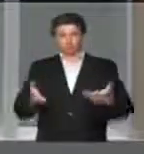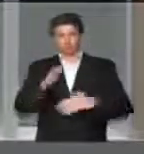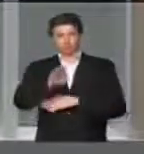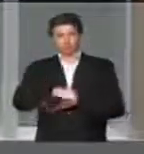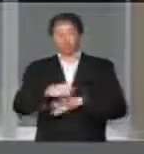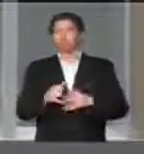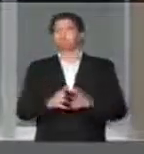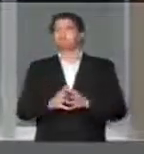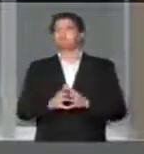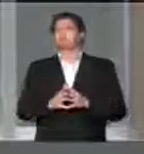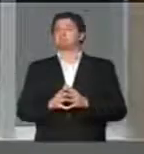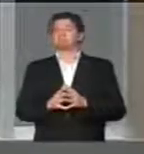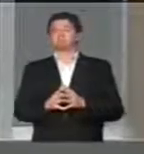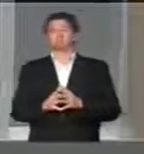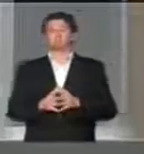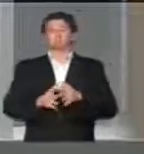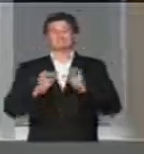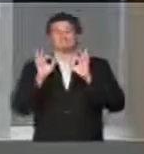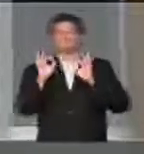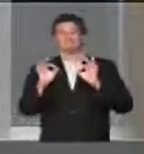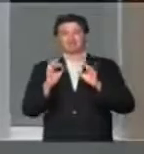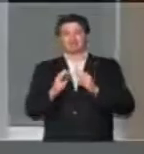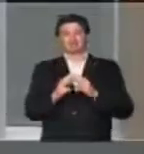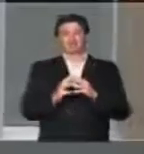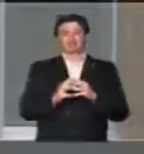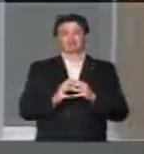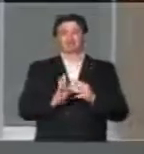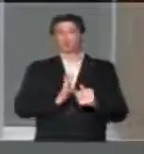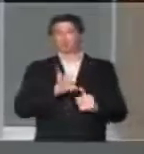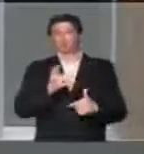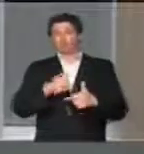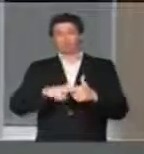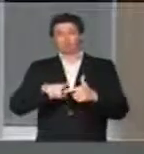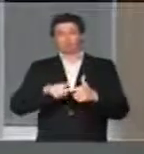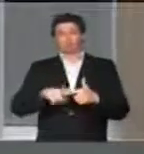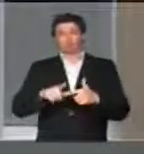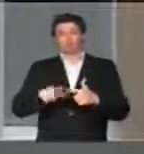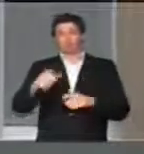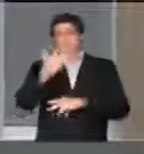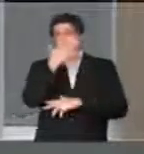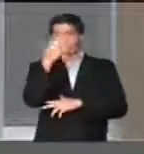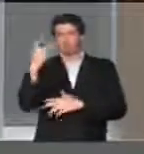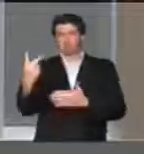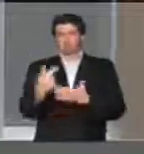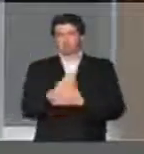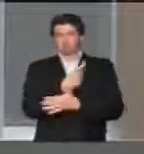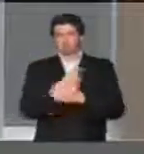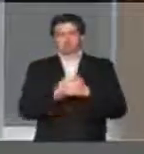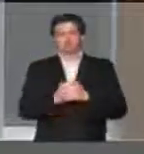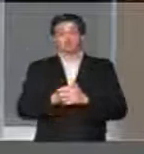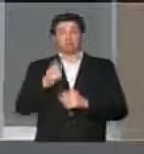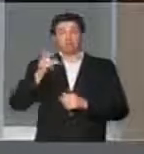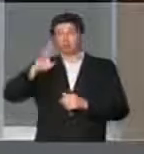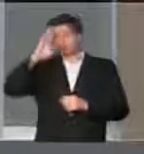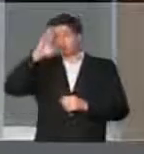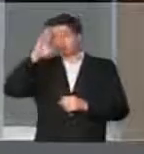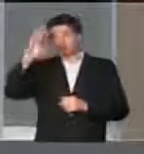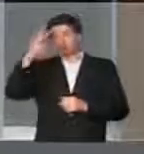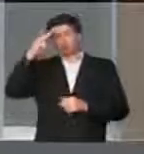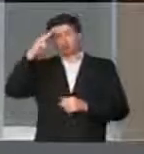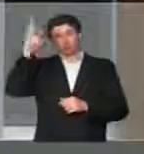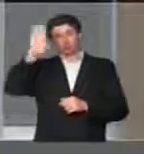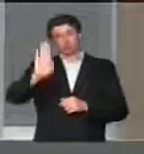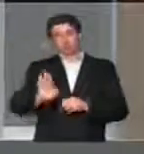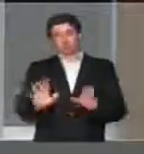tarde é exatamente o desastre ambiental que foi o maior do